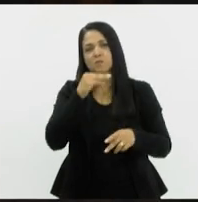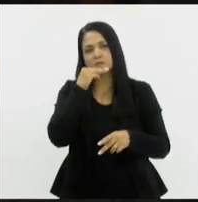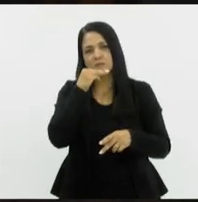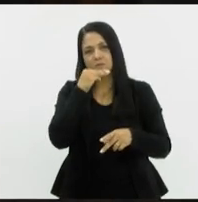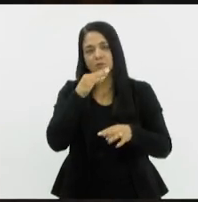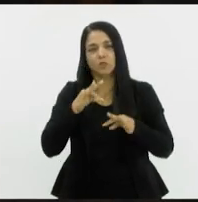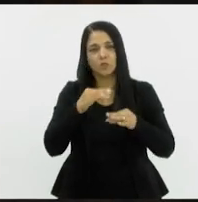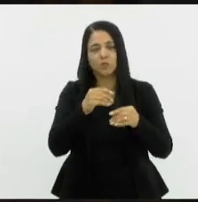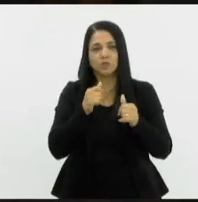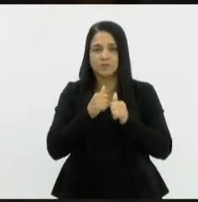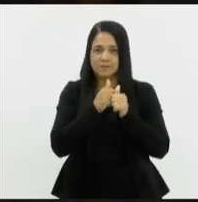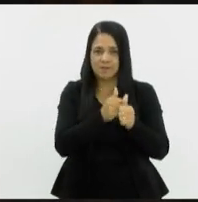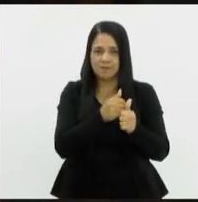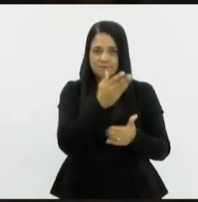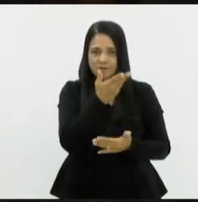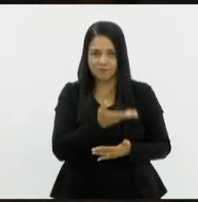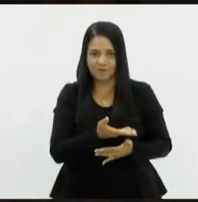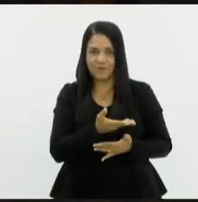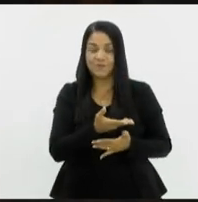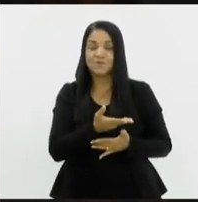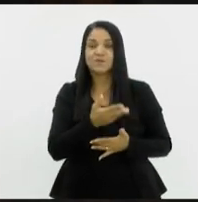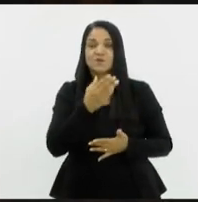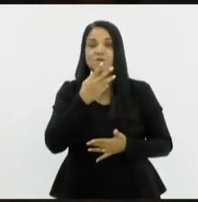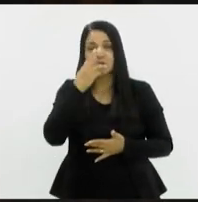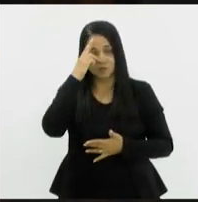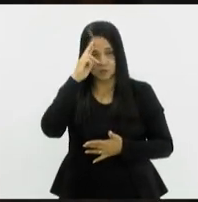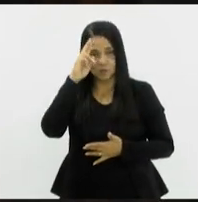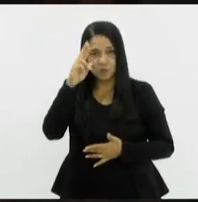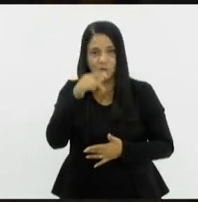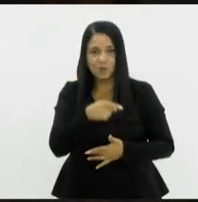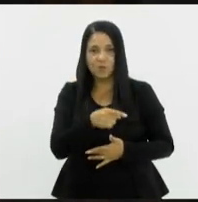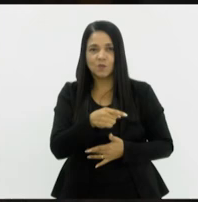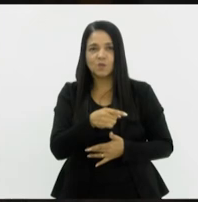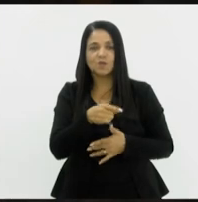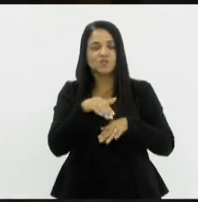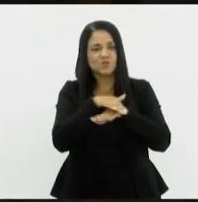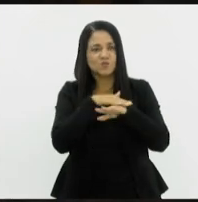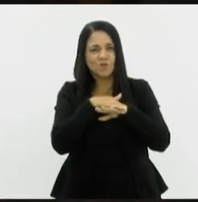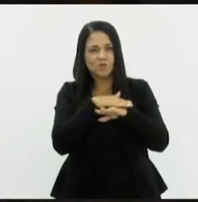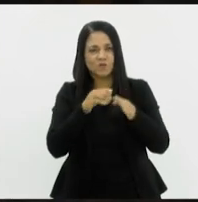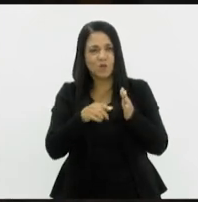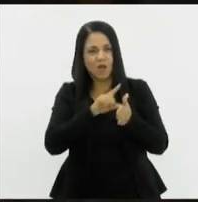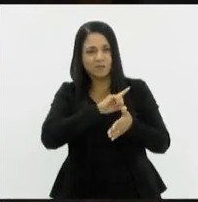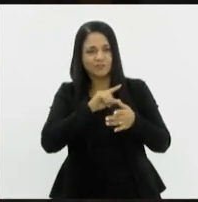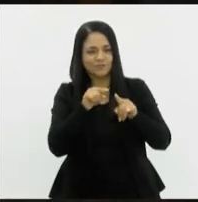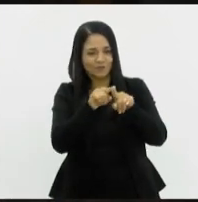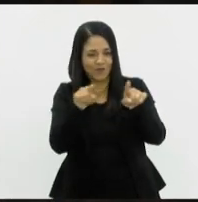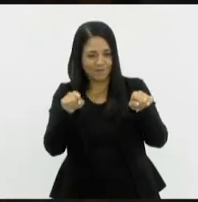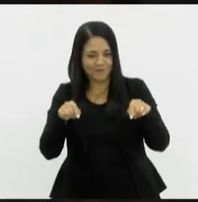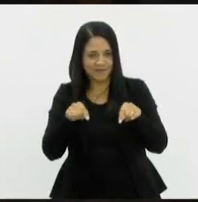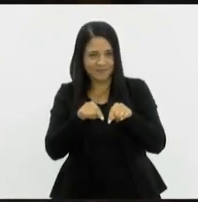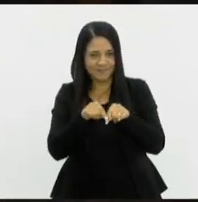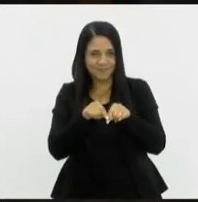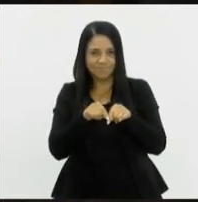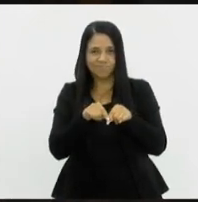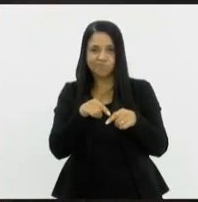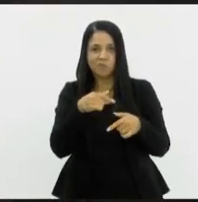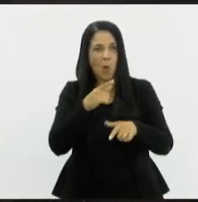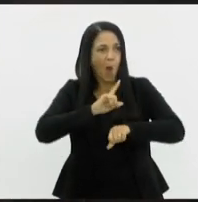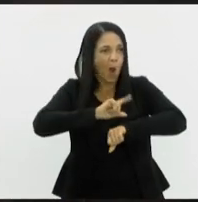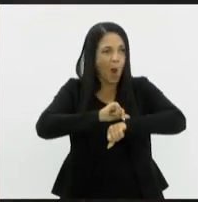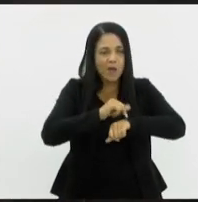que te seguem. Porque o senhor, como a gente conversava lá em cima, no gabinete, não tem hora para